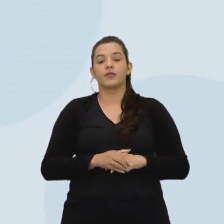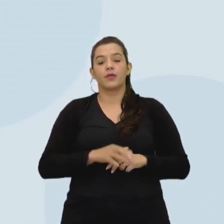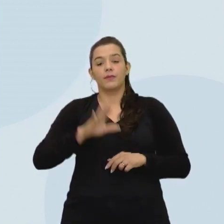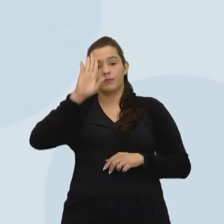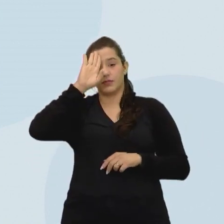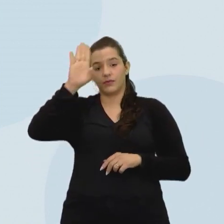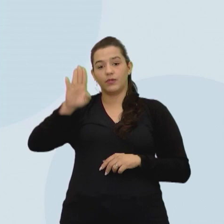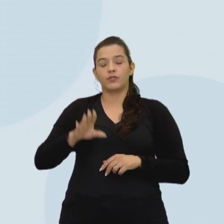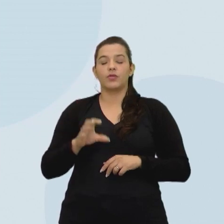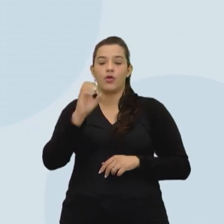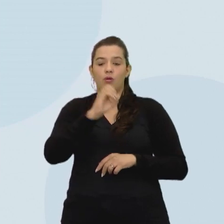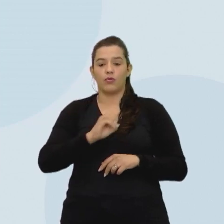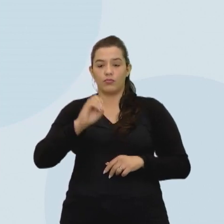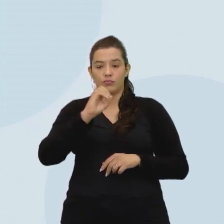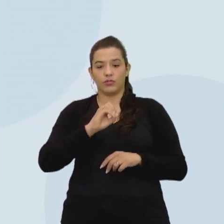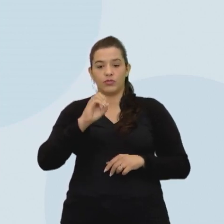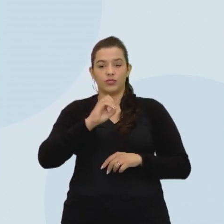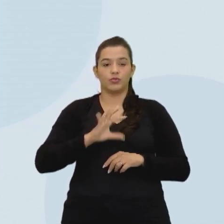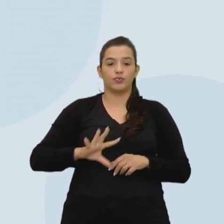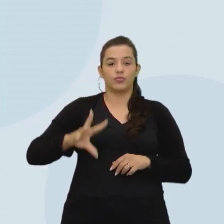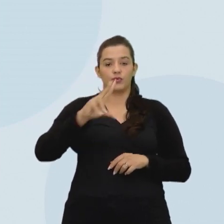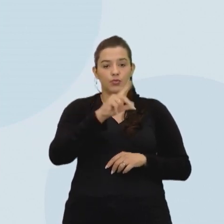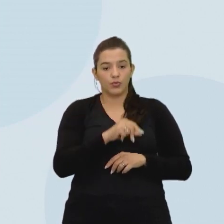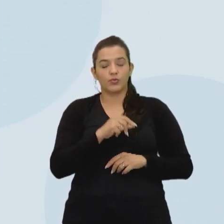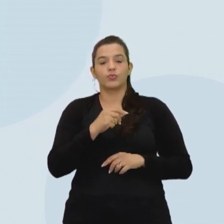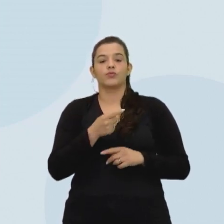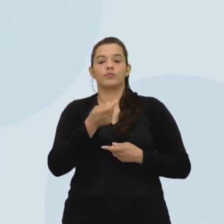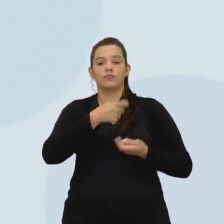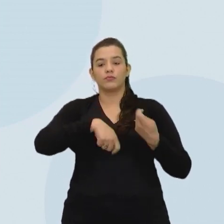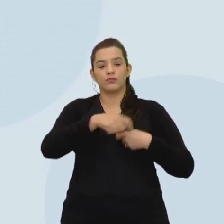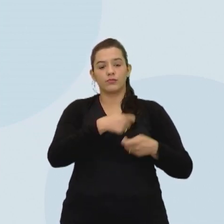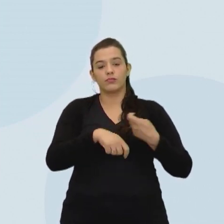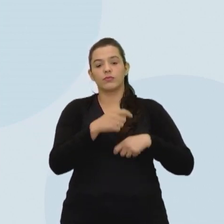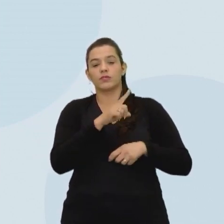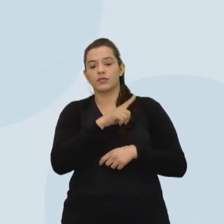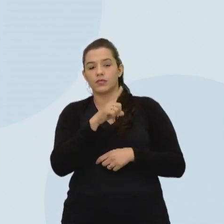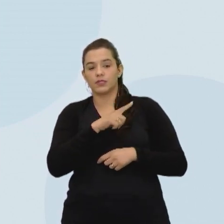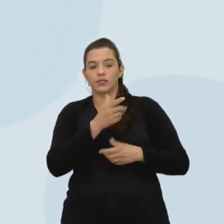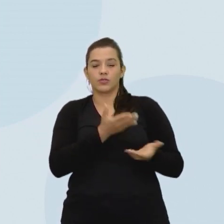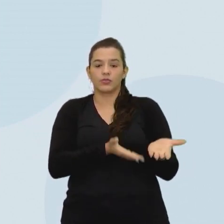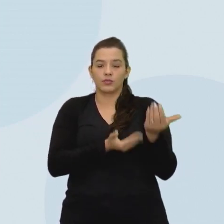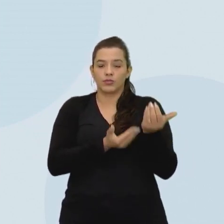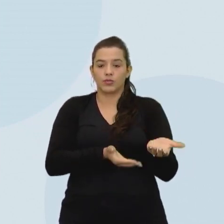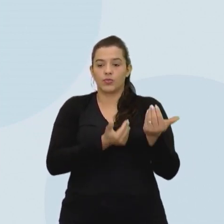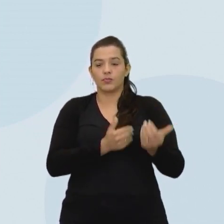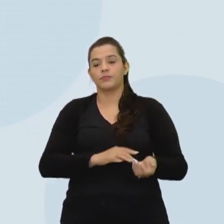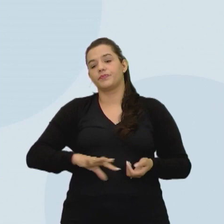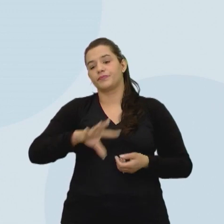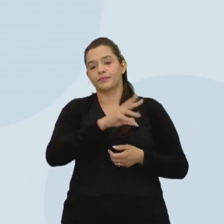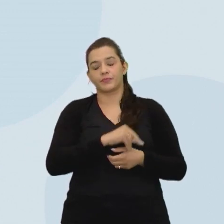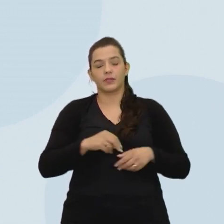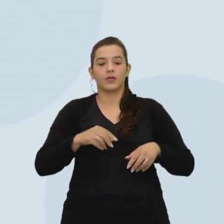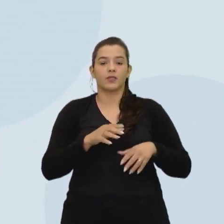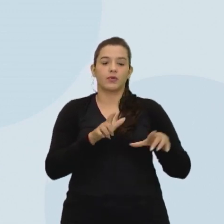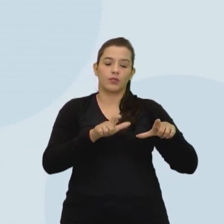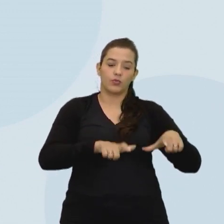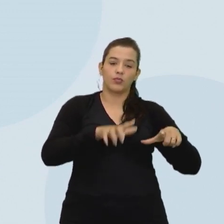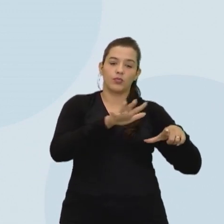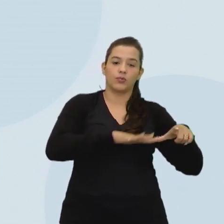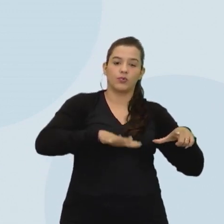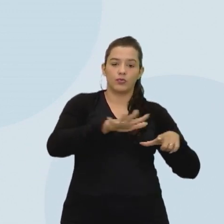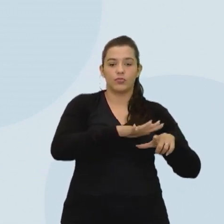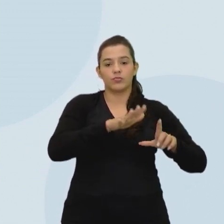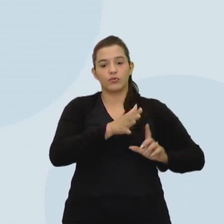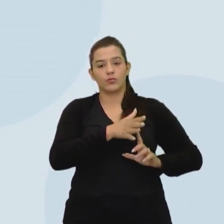região oeste de todo o continente americano, dobramentos jovens, que são regiões aí propícias aí a